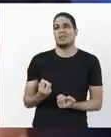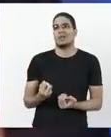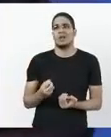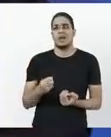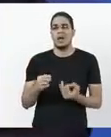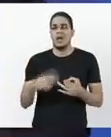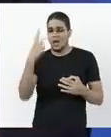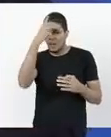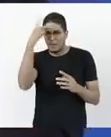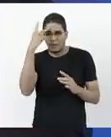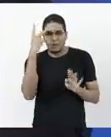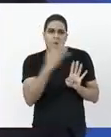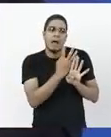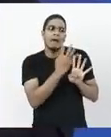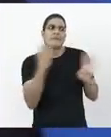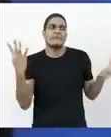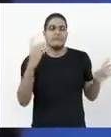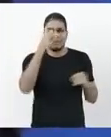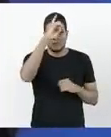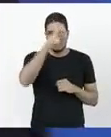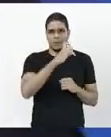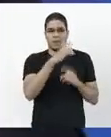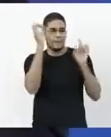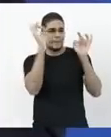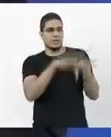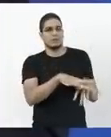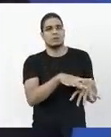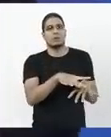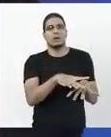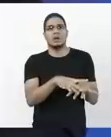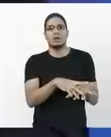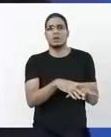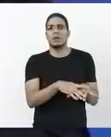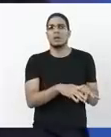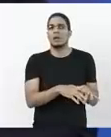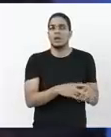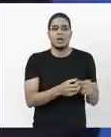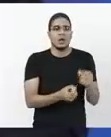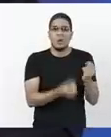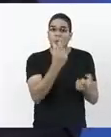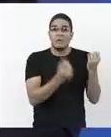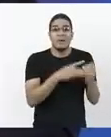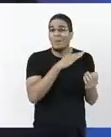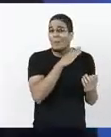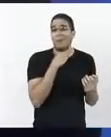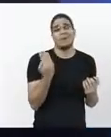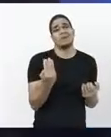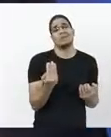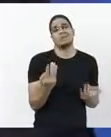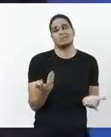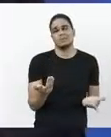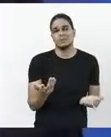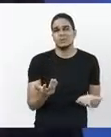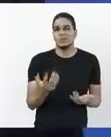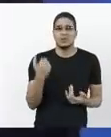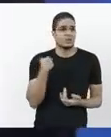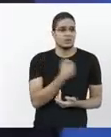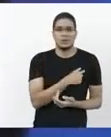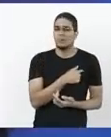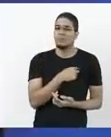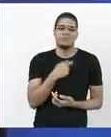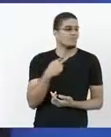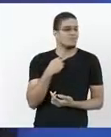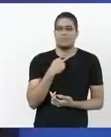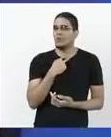e sem nenhum atendimento, muitas das vezes chegando a óbito. Não se pode admitir que na educação as nossas crianças não